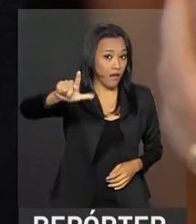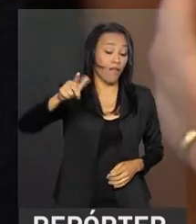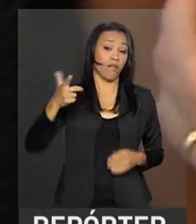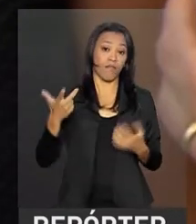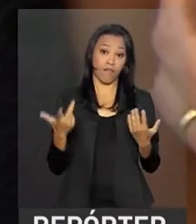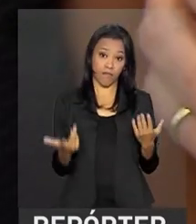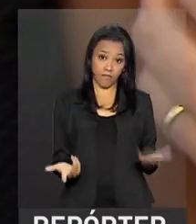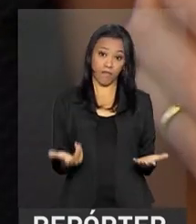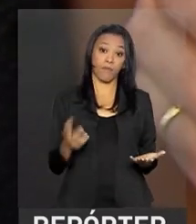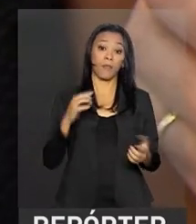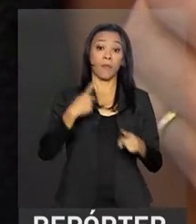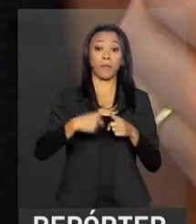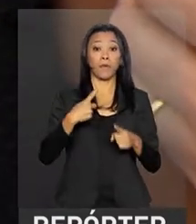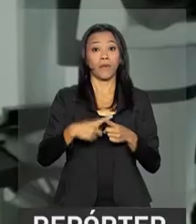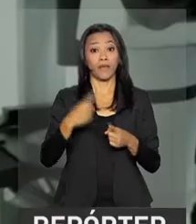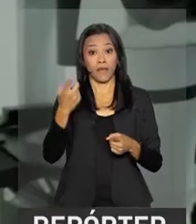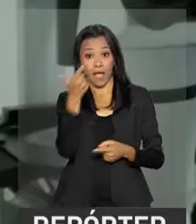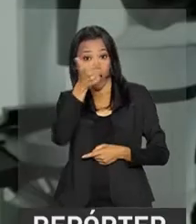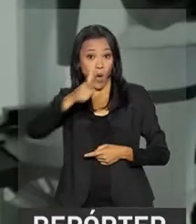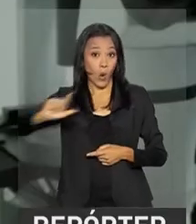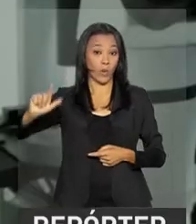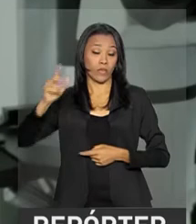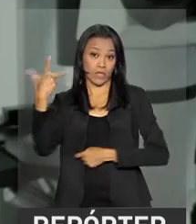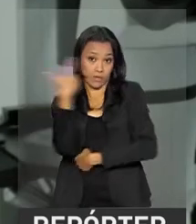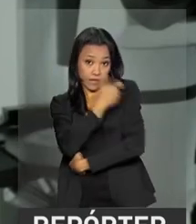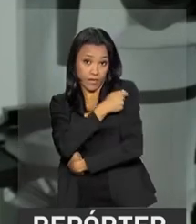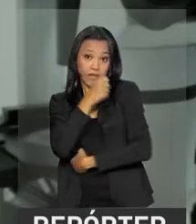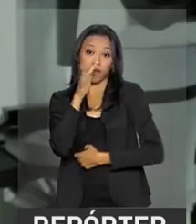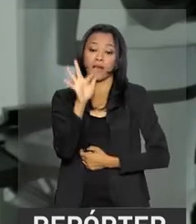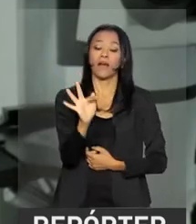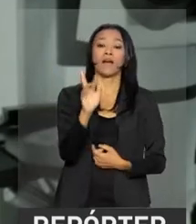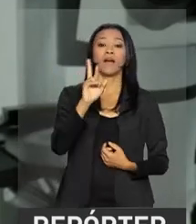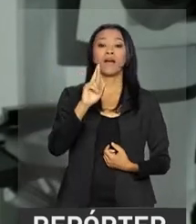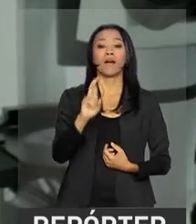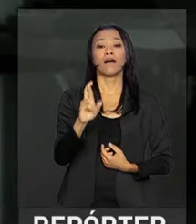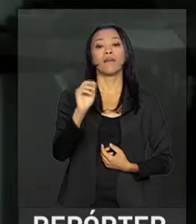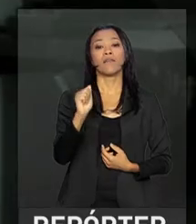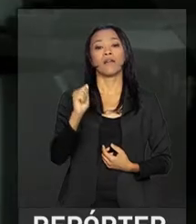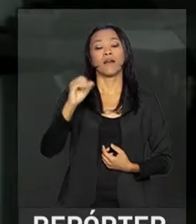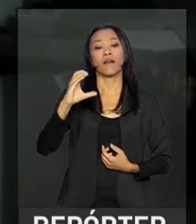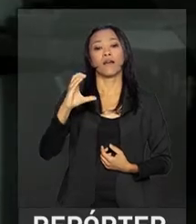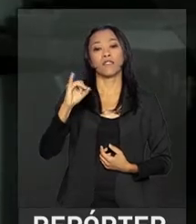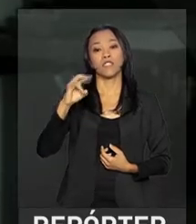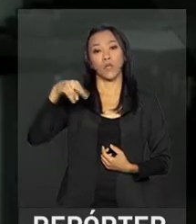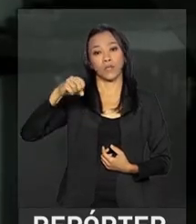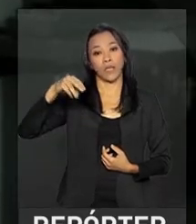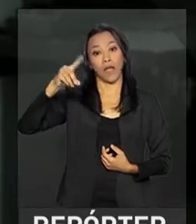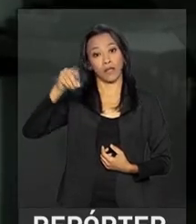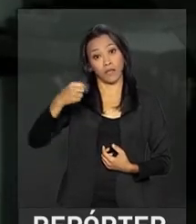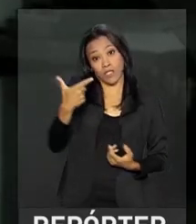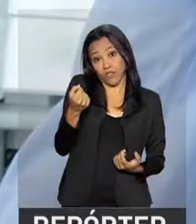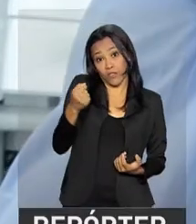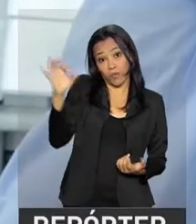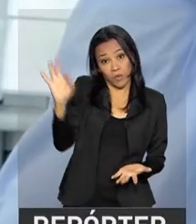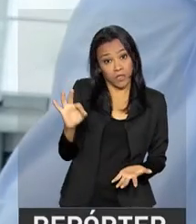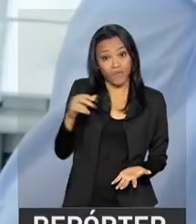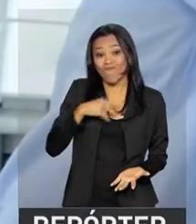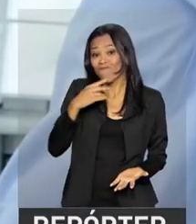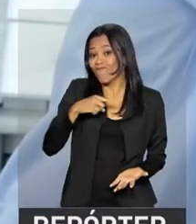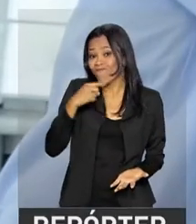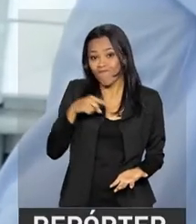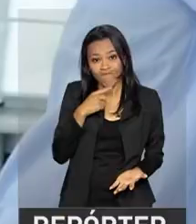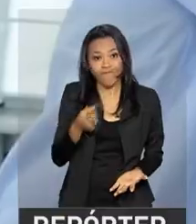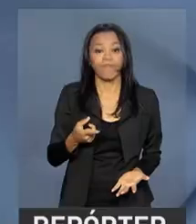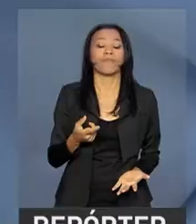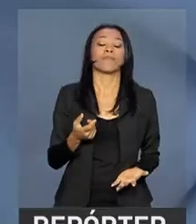por dose fracionada para as demais pessoas o governo garante que a redução da dose de 5ml para